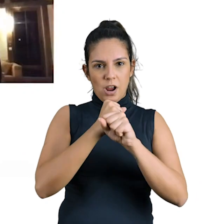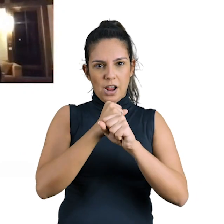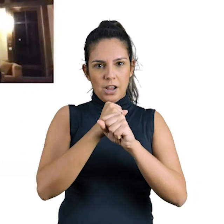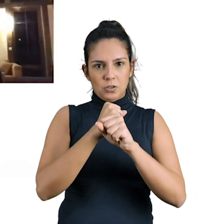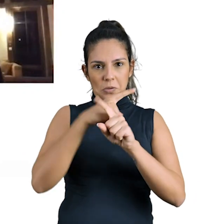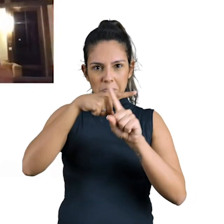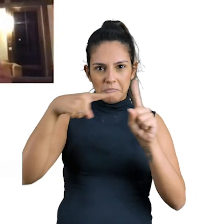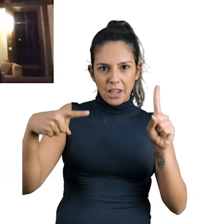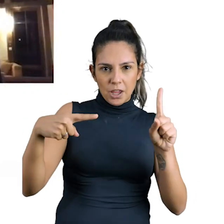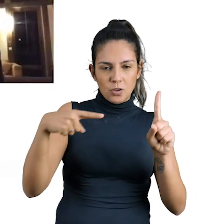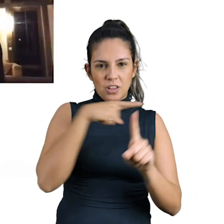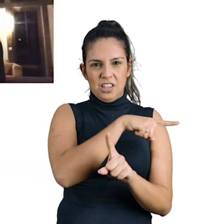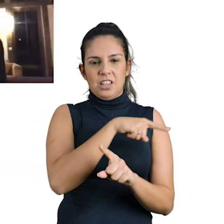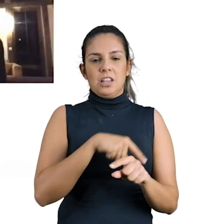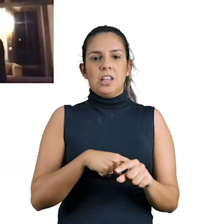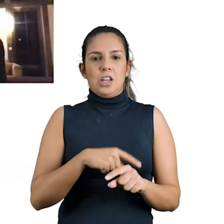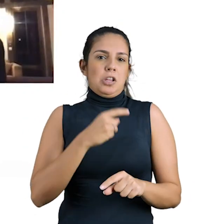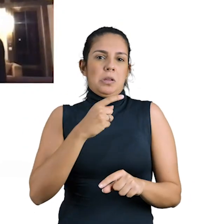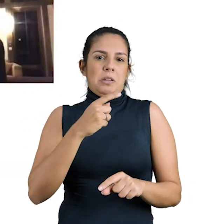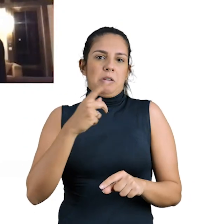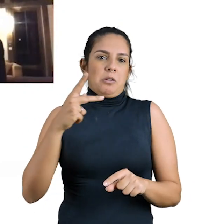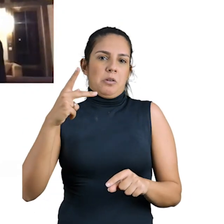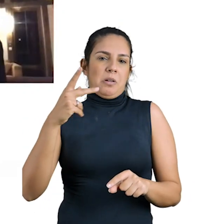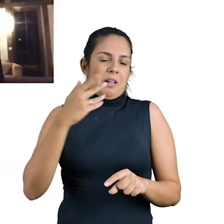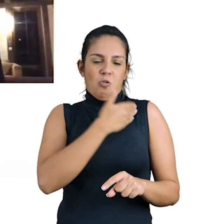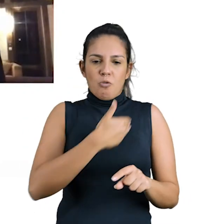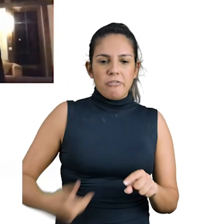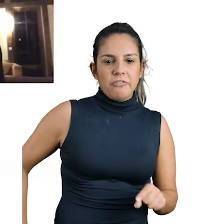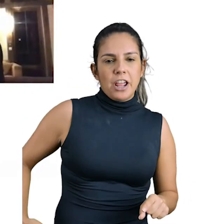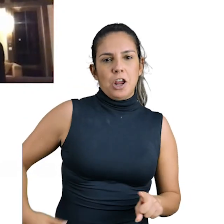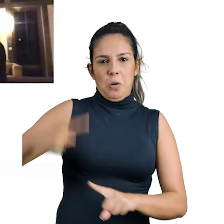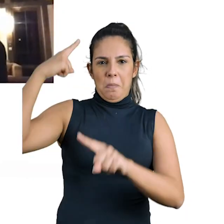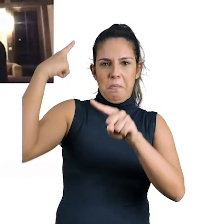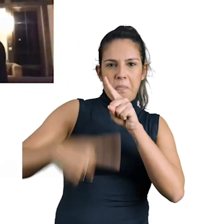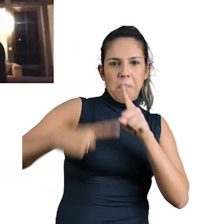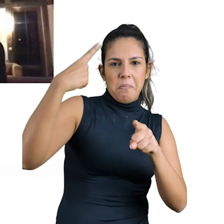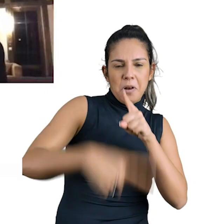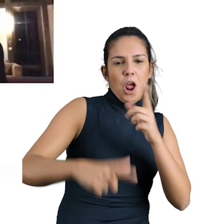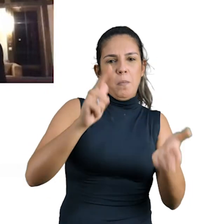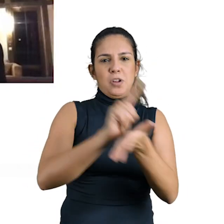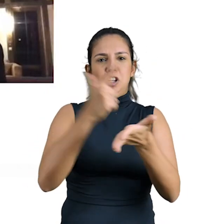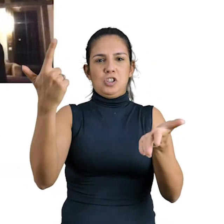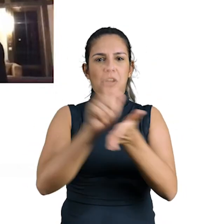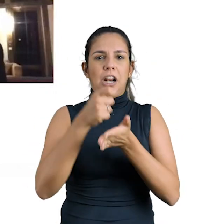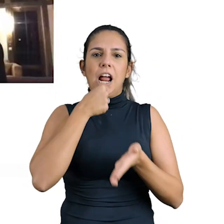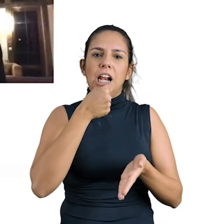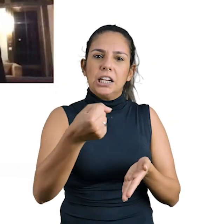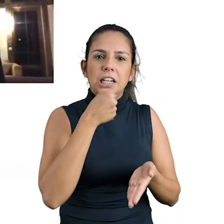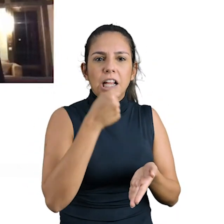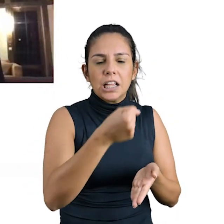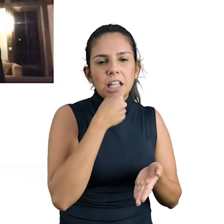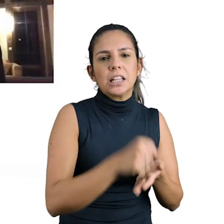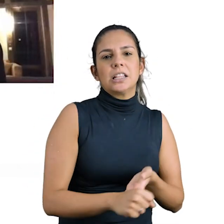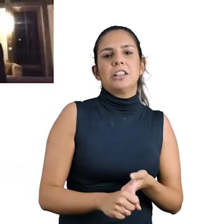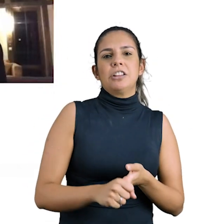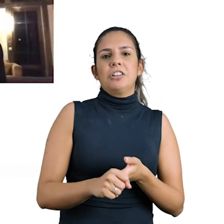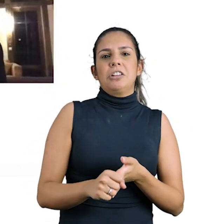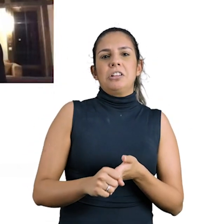é censurar aqueles que ele discorda, cercear a liberdade dos jornalistas, desfazer